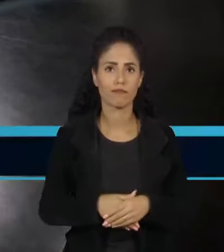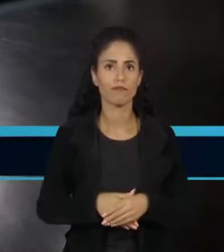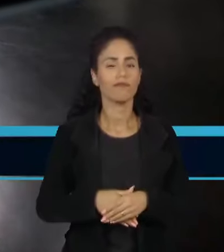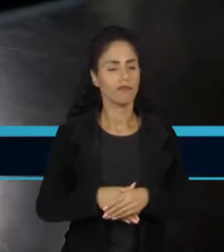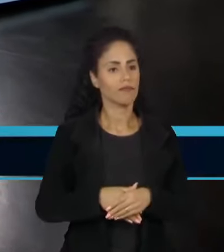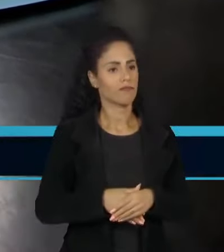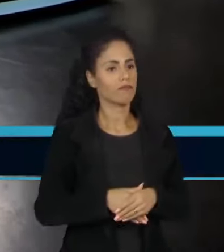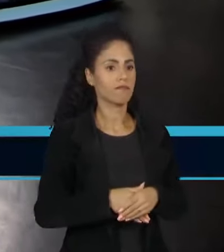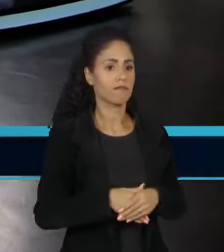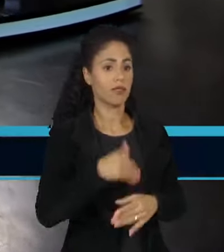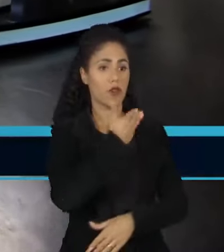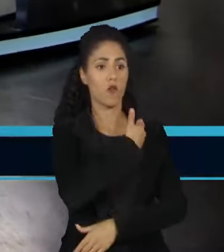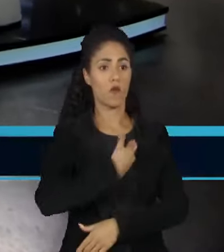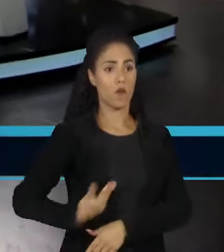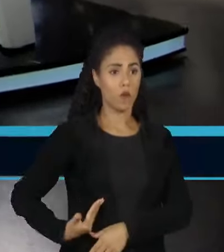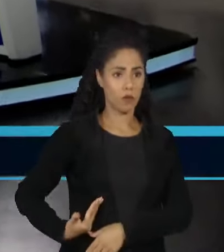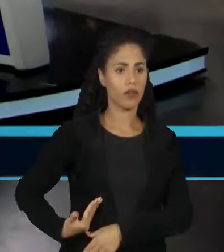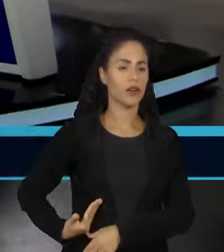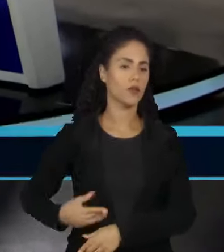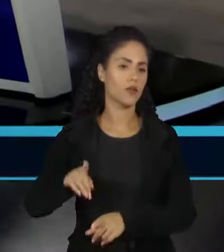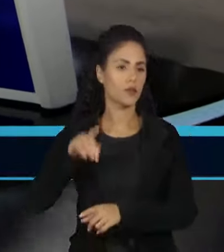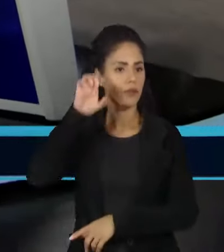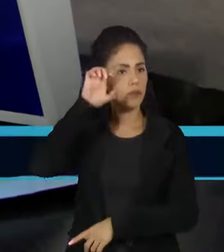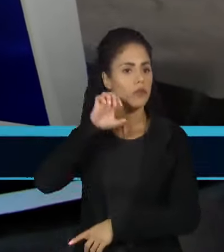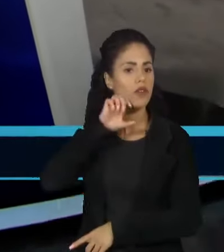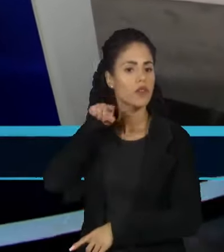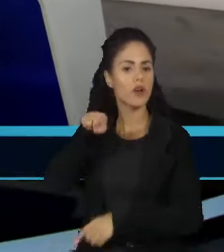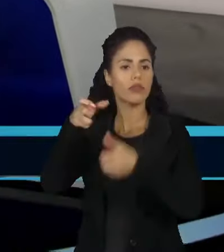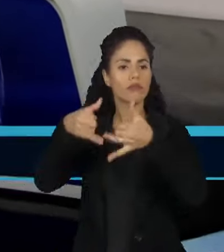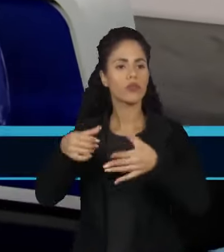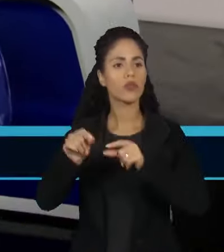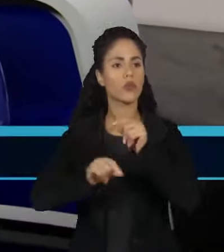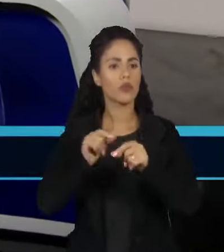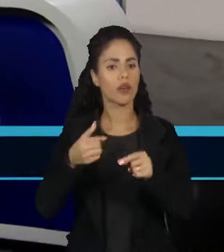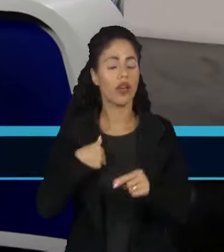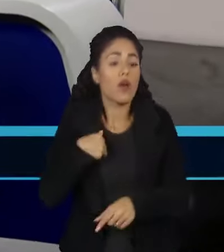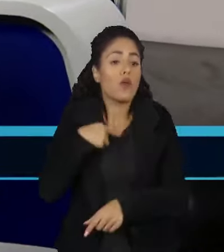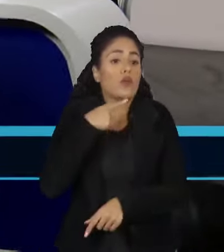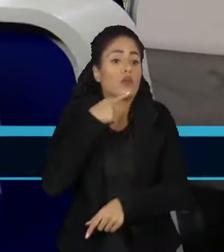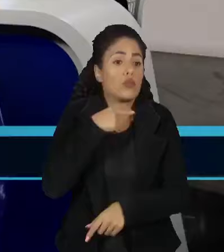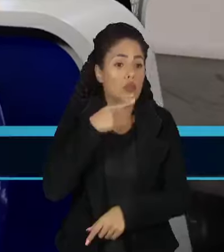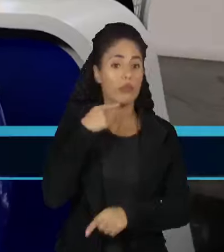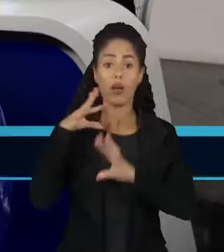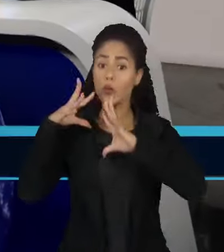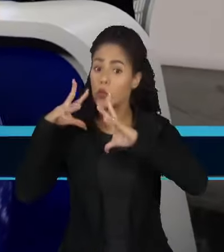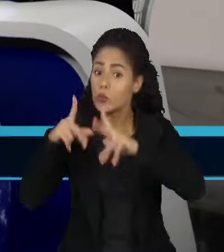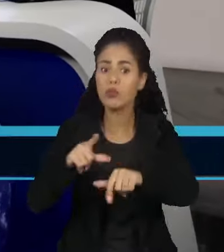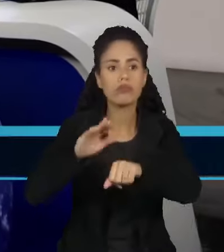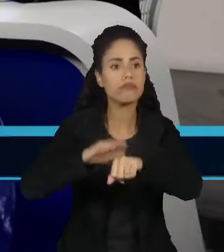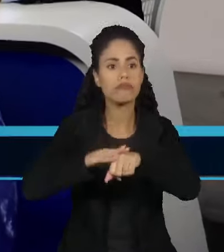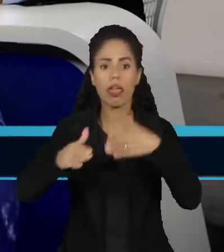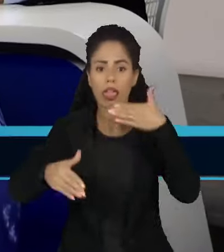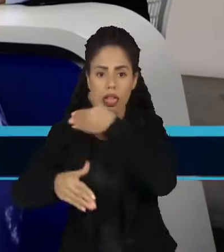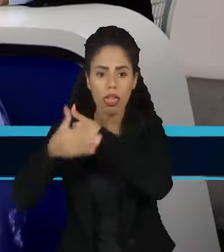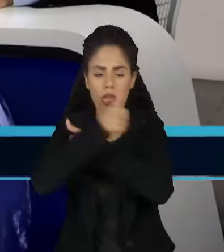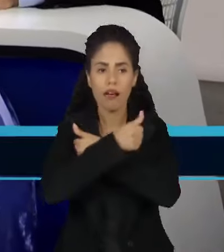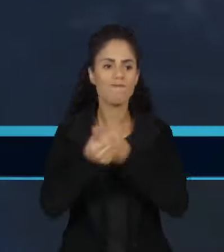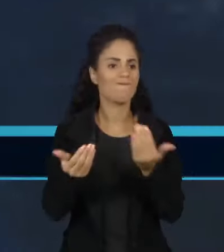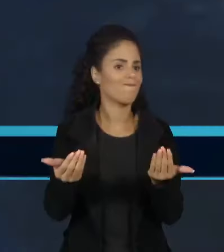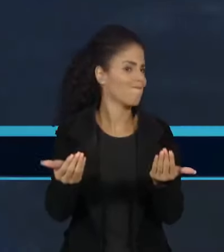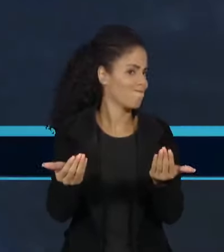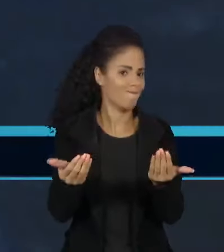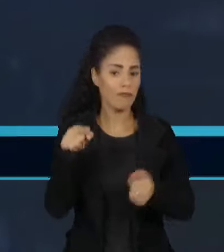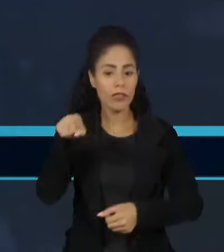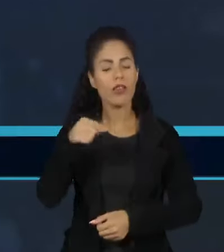É, Senes, o próprio governador Eduardo Leite disse que o Estado não tem capacidade para fazer todos os resgates. Até agora, os esforços